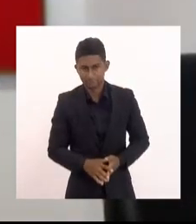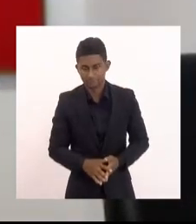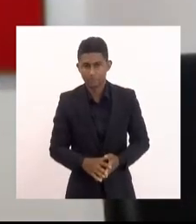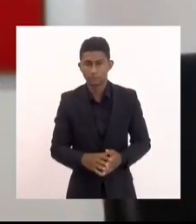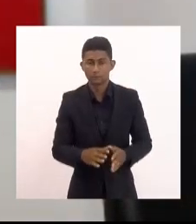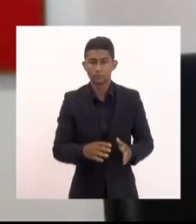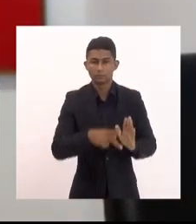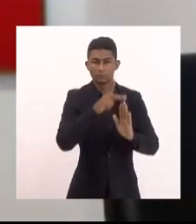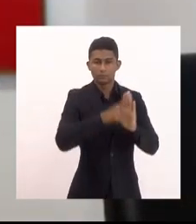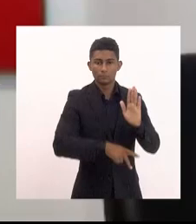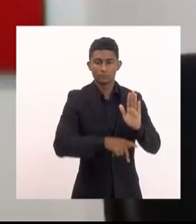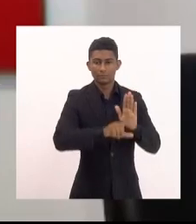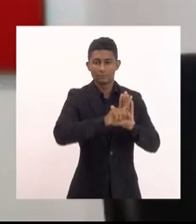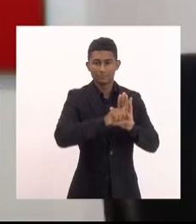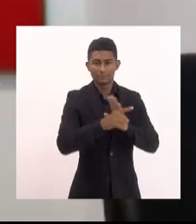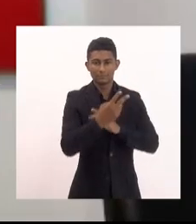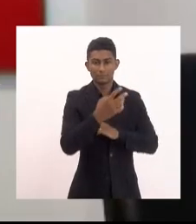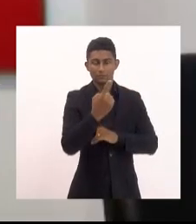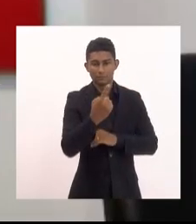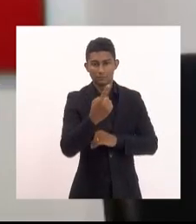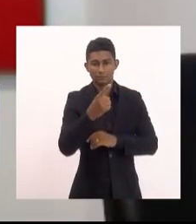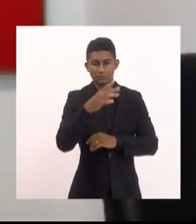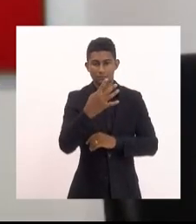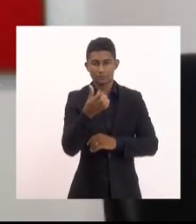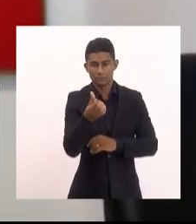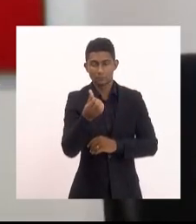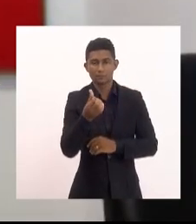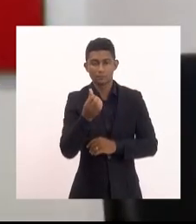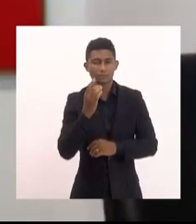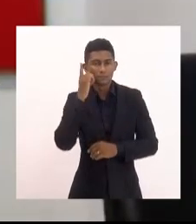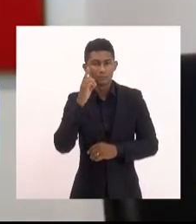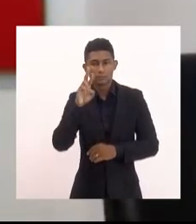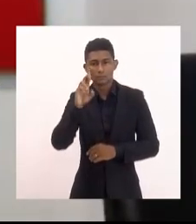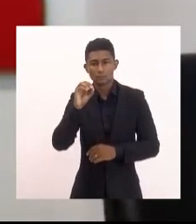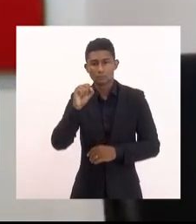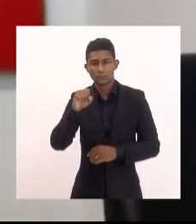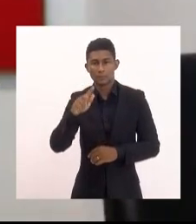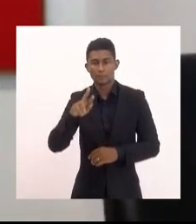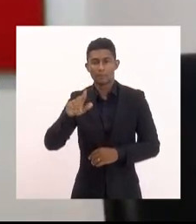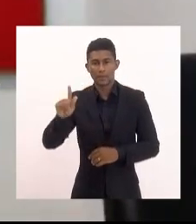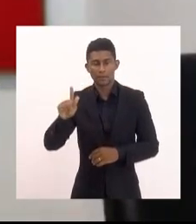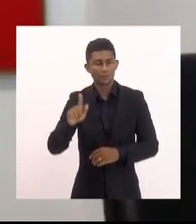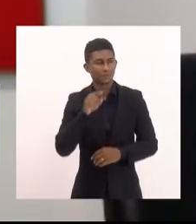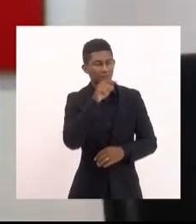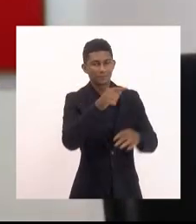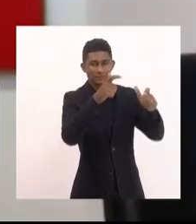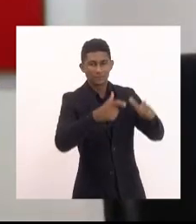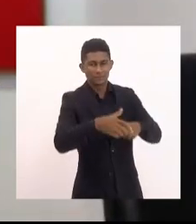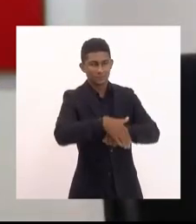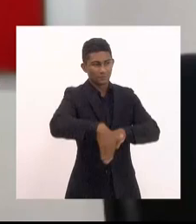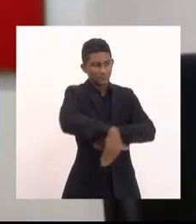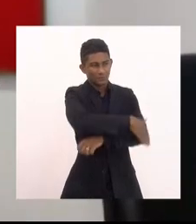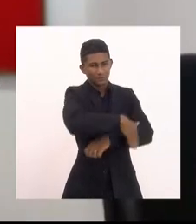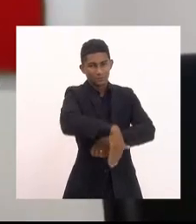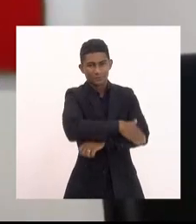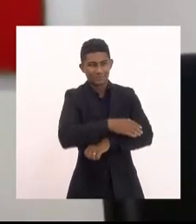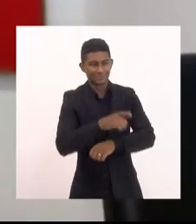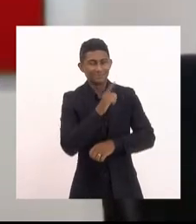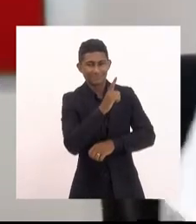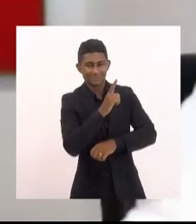de lei 5146/21, de autoria do deputado Rosenberg Reis, que reconhece o eixo rodoviário denominado Arco Metropolitano do Rio de